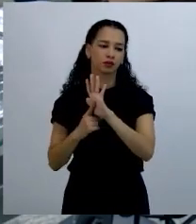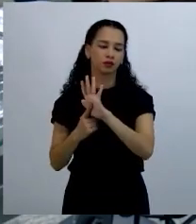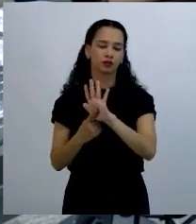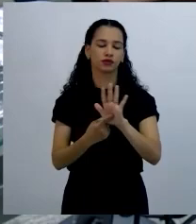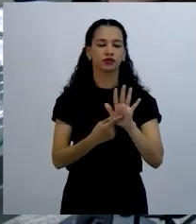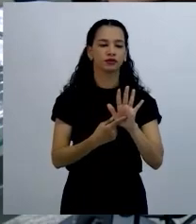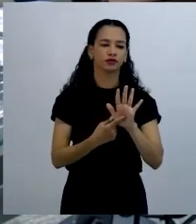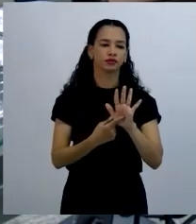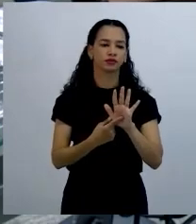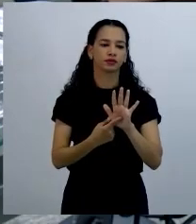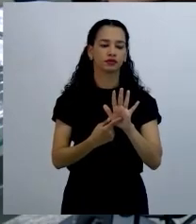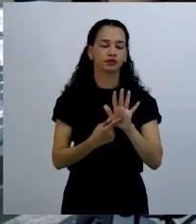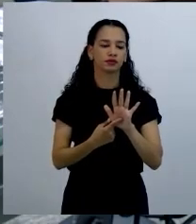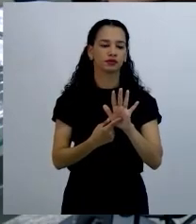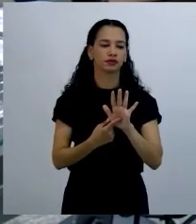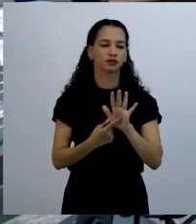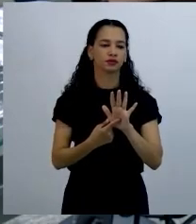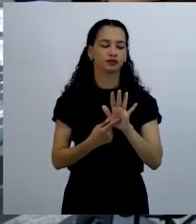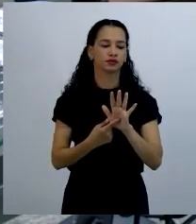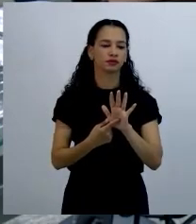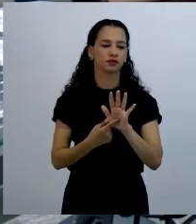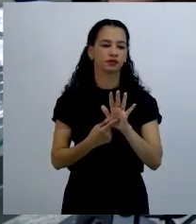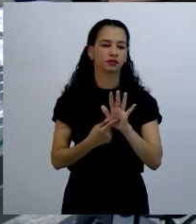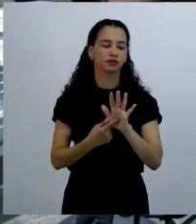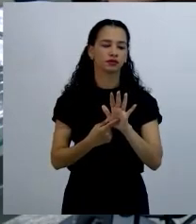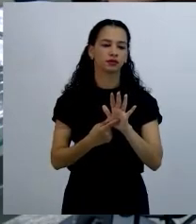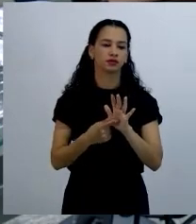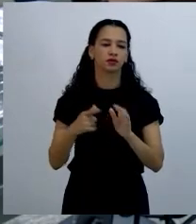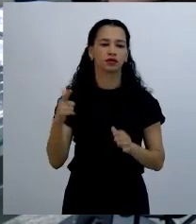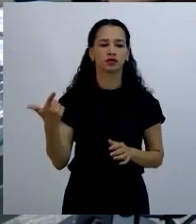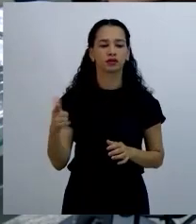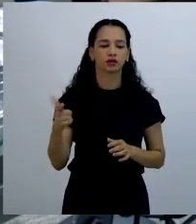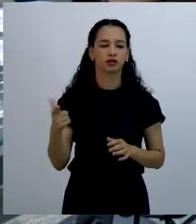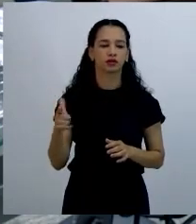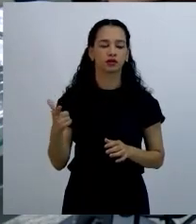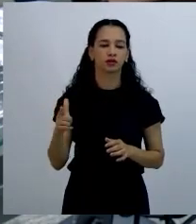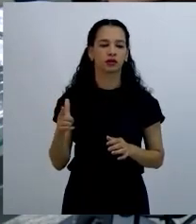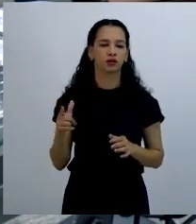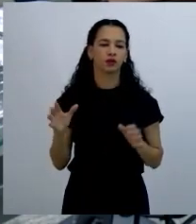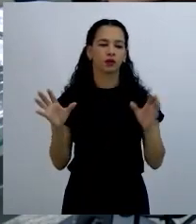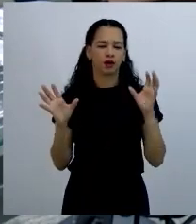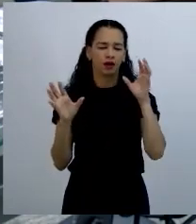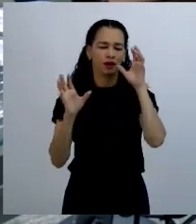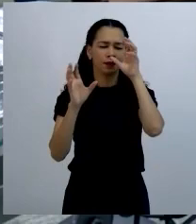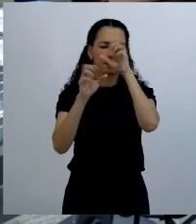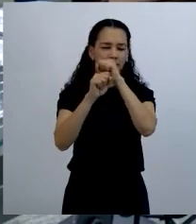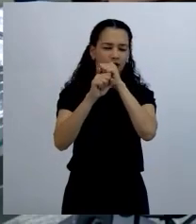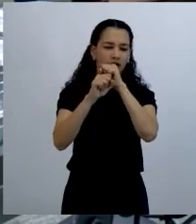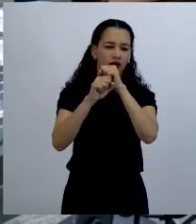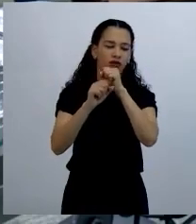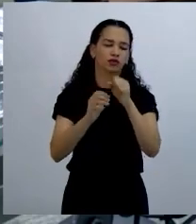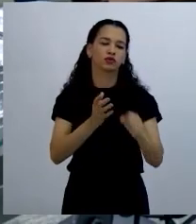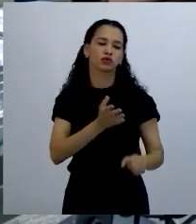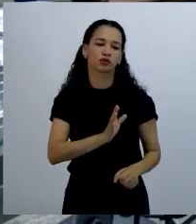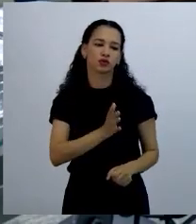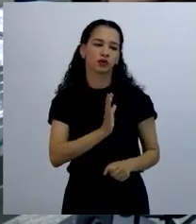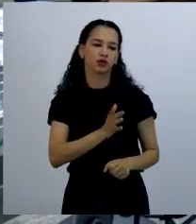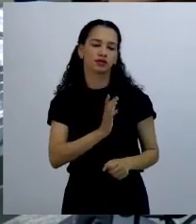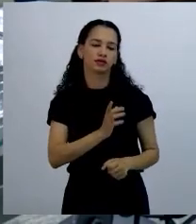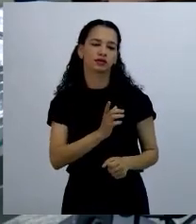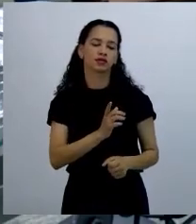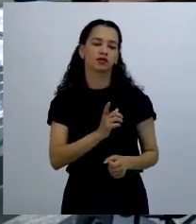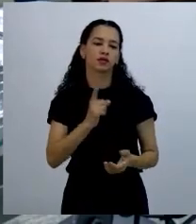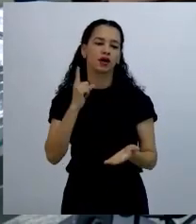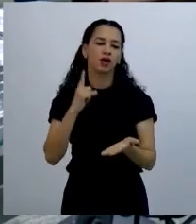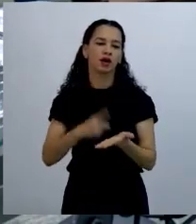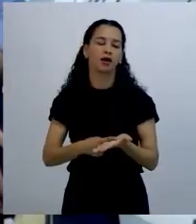seu coração as marcas deixadas por Deus em sua vida por favor não faça isso e às vezes a grande